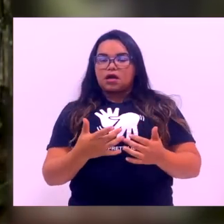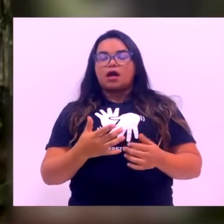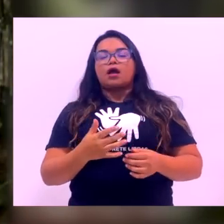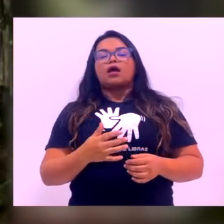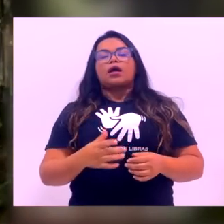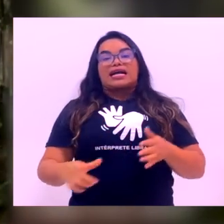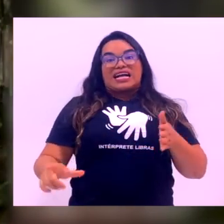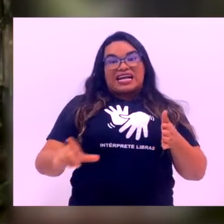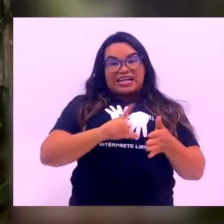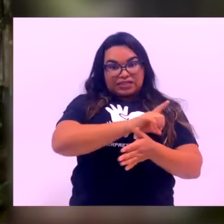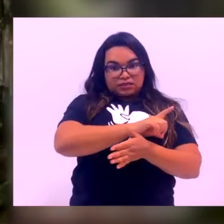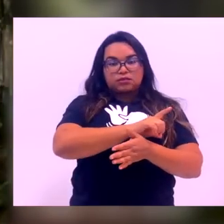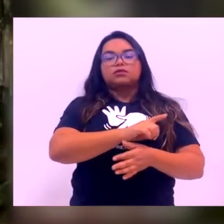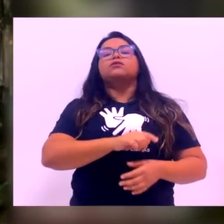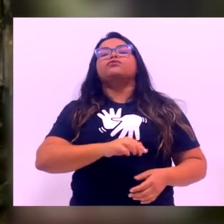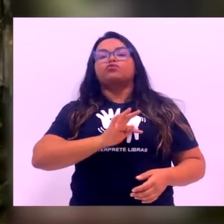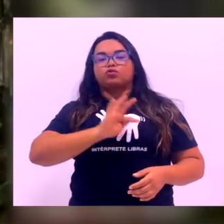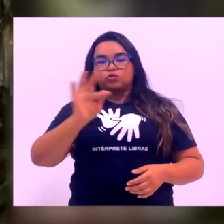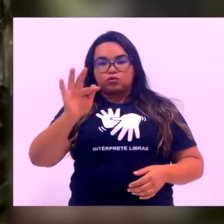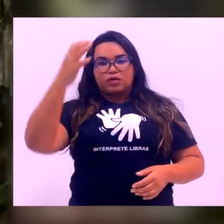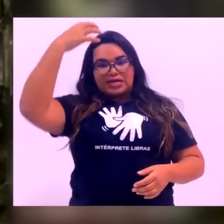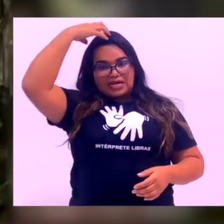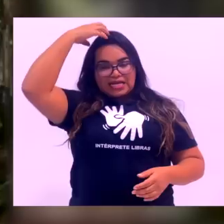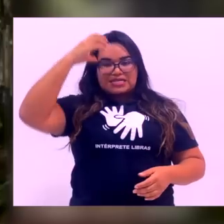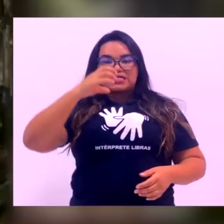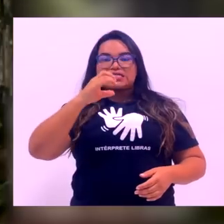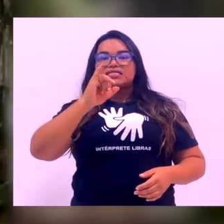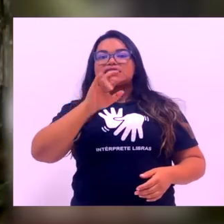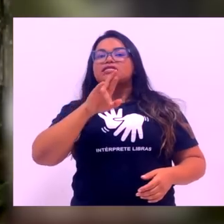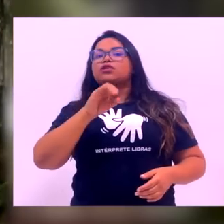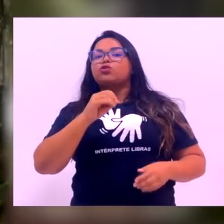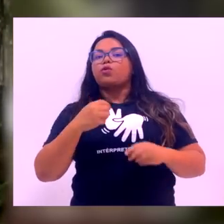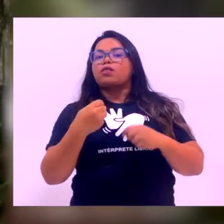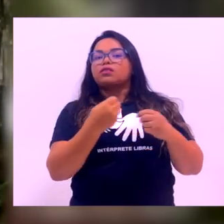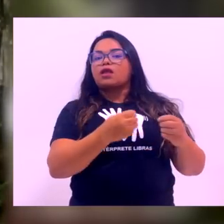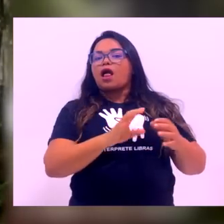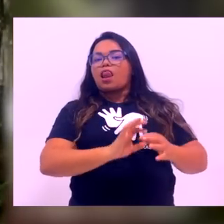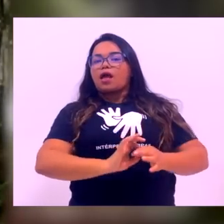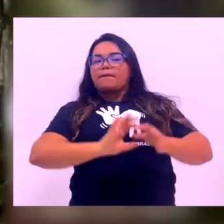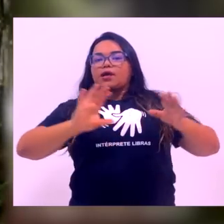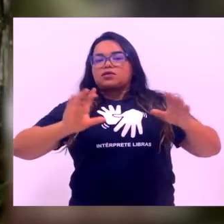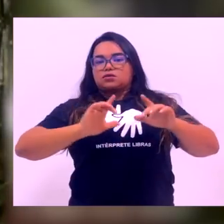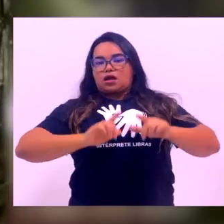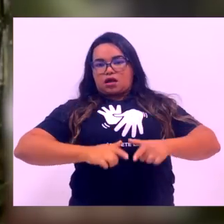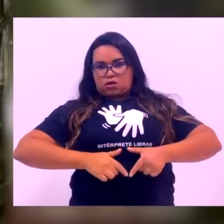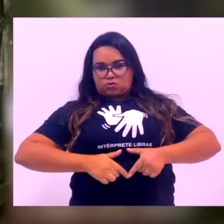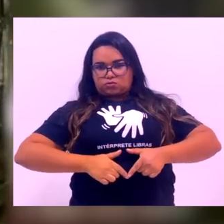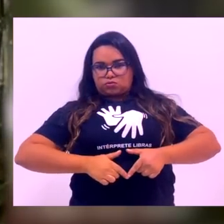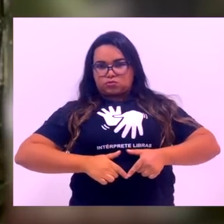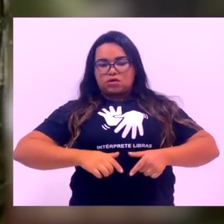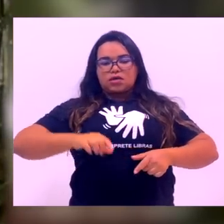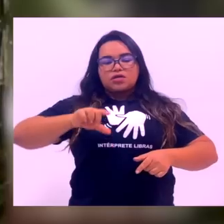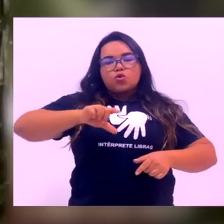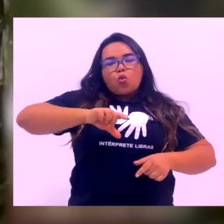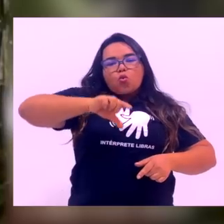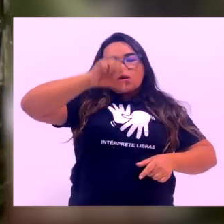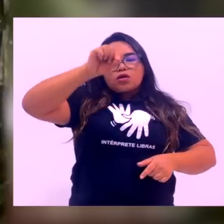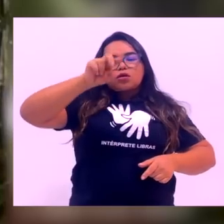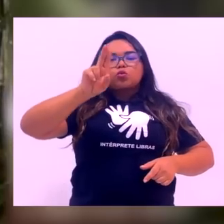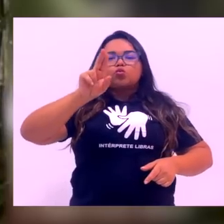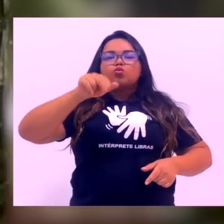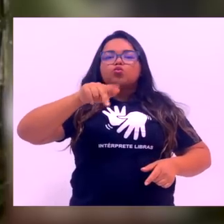Bíblia prediz que este rei Ciro viria, e que ele os libertaria. A Bíblia o chama de ungido. Vocês sabiam que a Bíblia usa